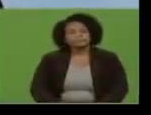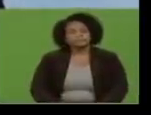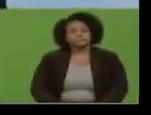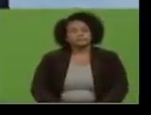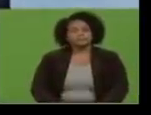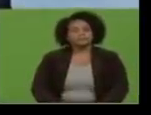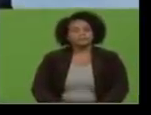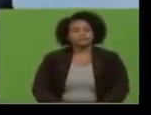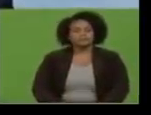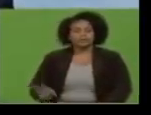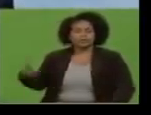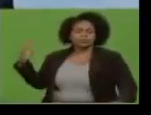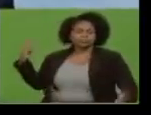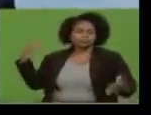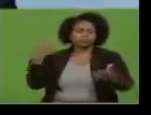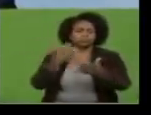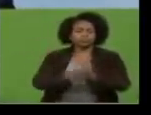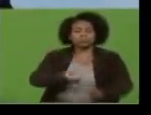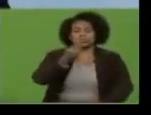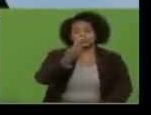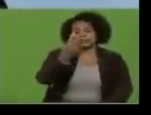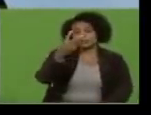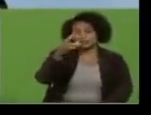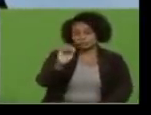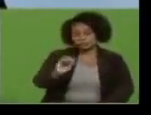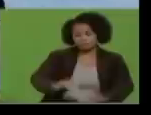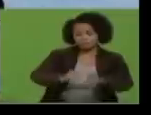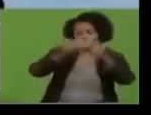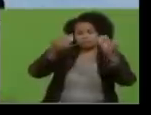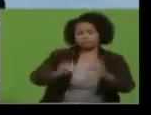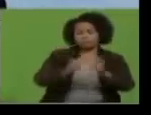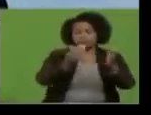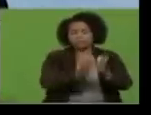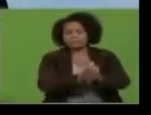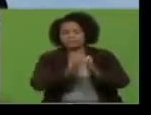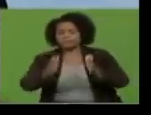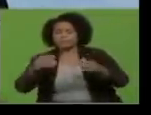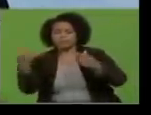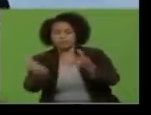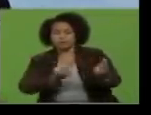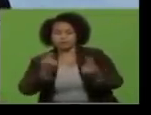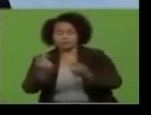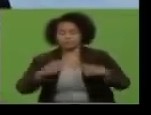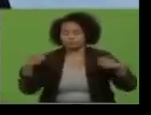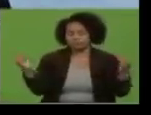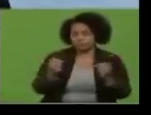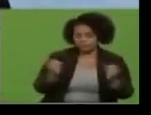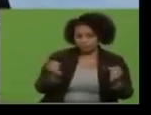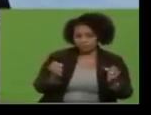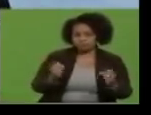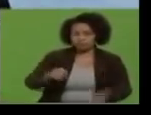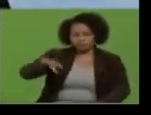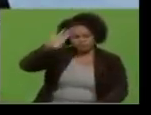Durante os 120 dias de vigência do estado de emergência, a evolução da epidemia